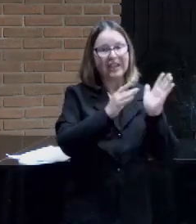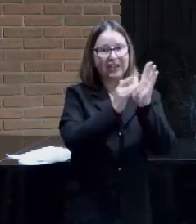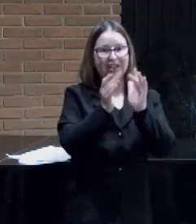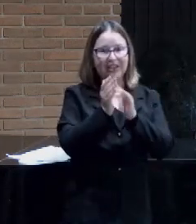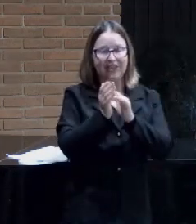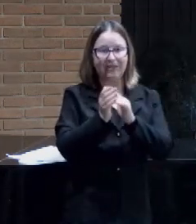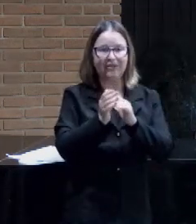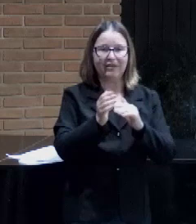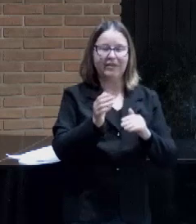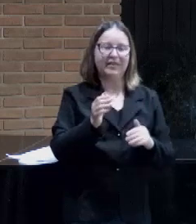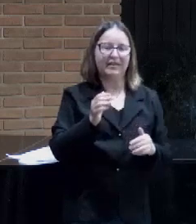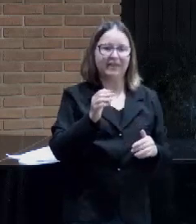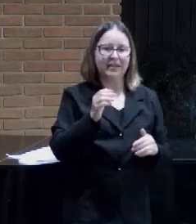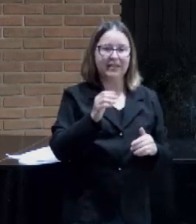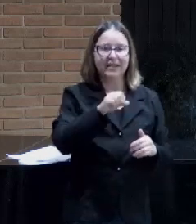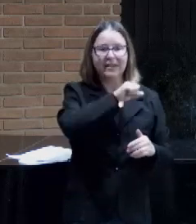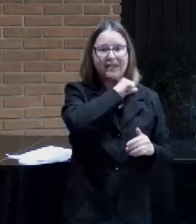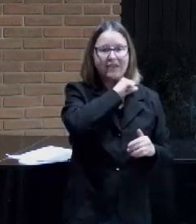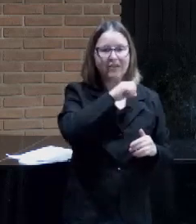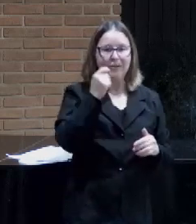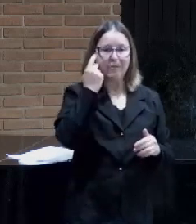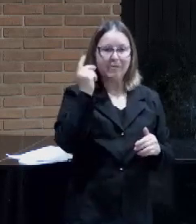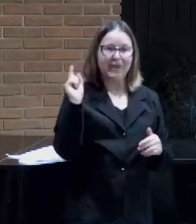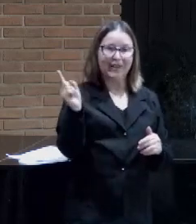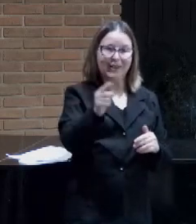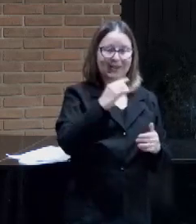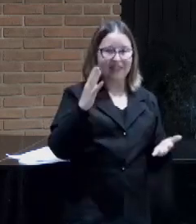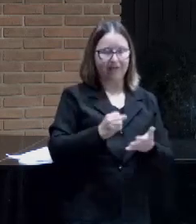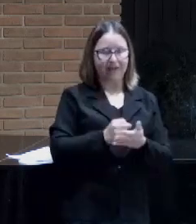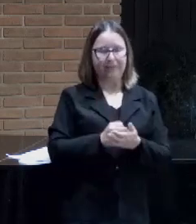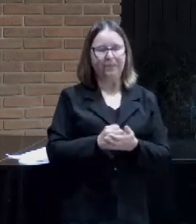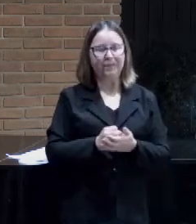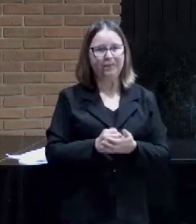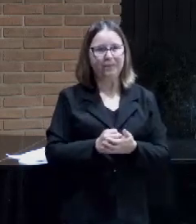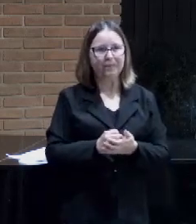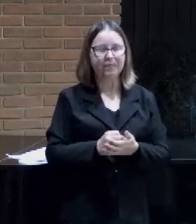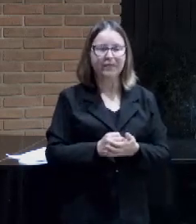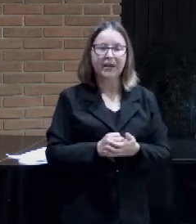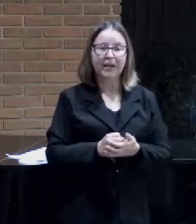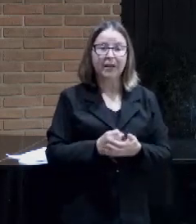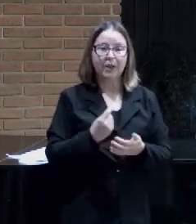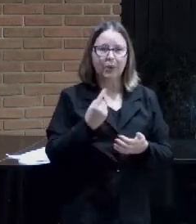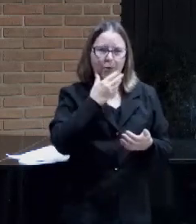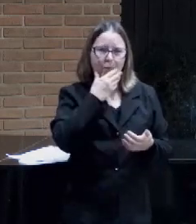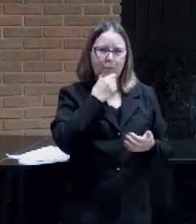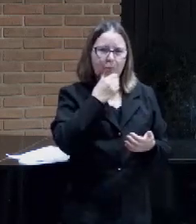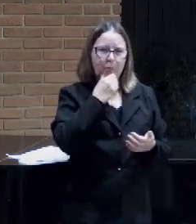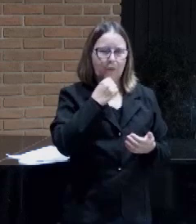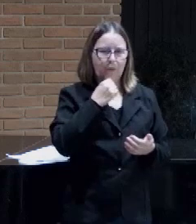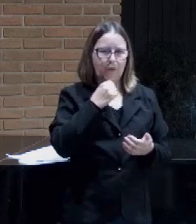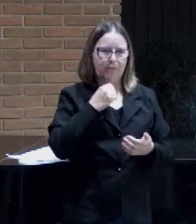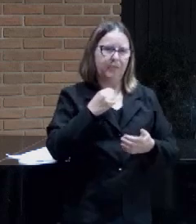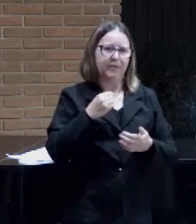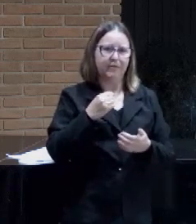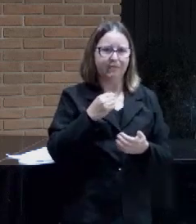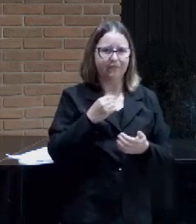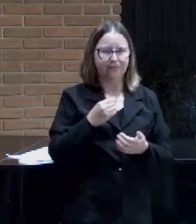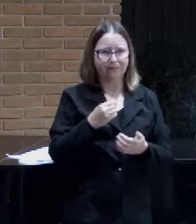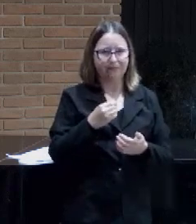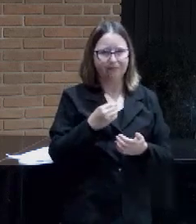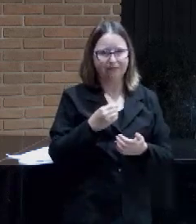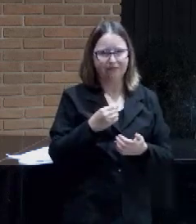C.S. Lewis, um autor muito famoso, e também aquele que escreveu o livro As Crônicas de Nárnia, que se você não leu o livro, você talvez tenha assistido o filme, eu